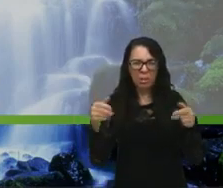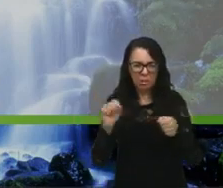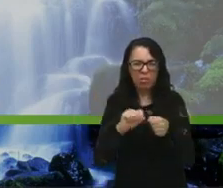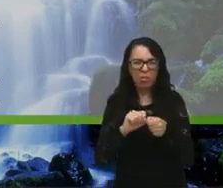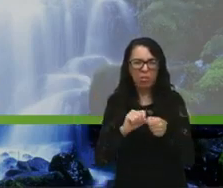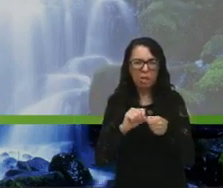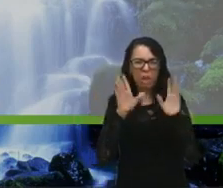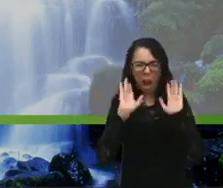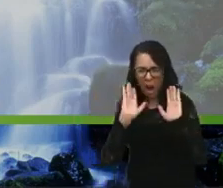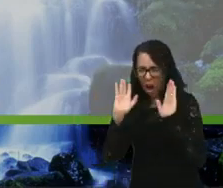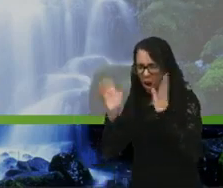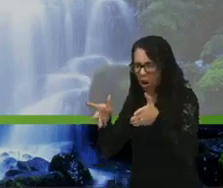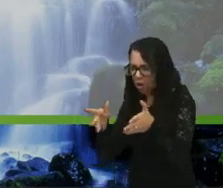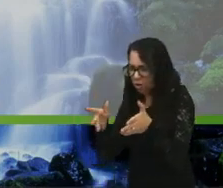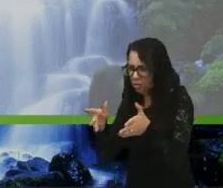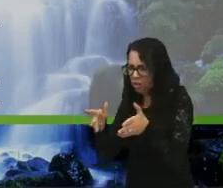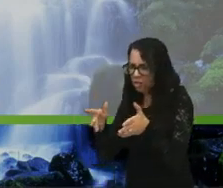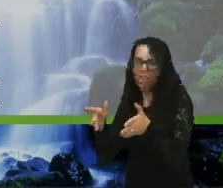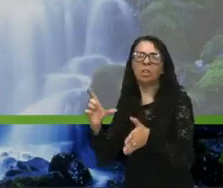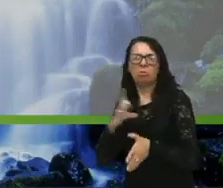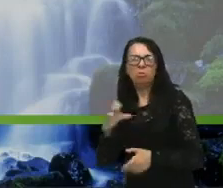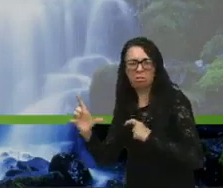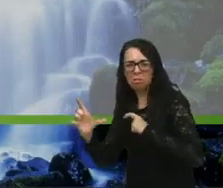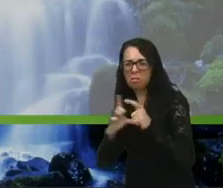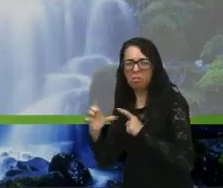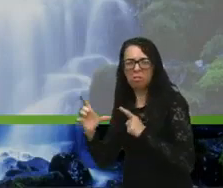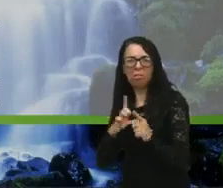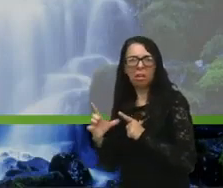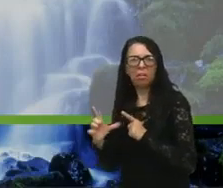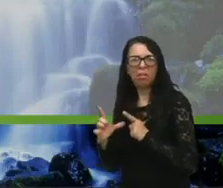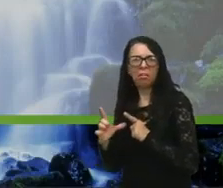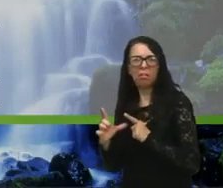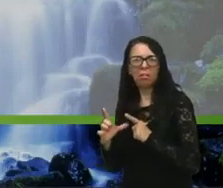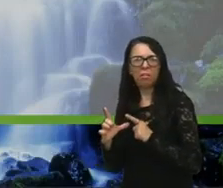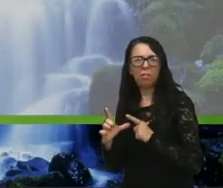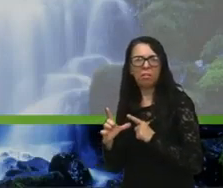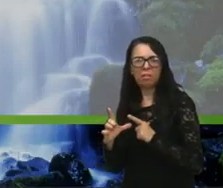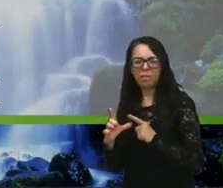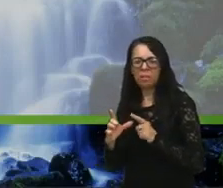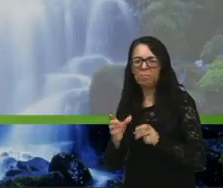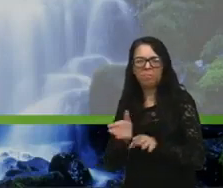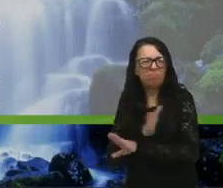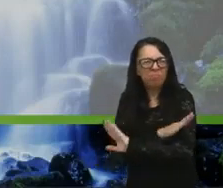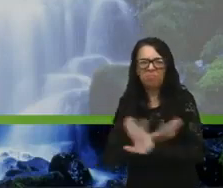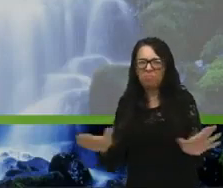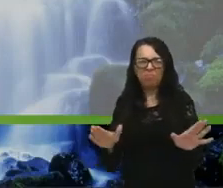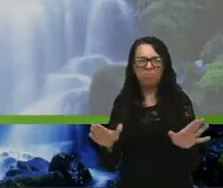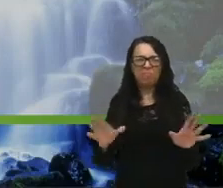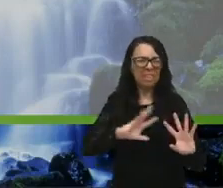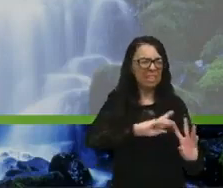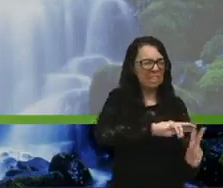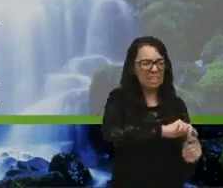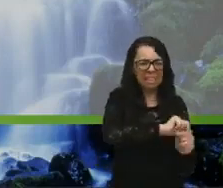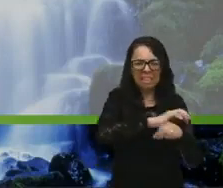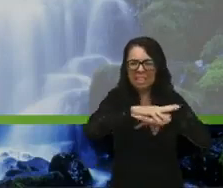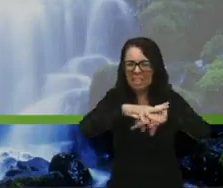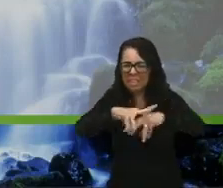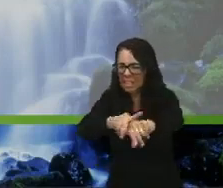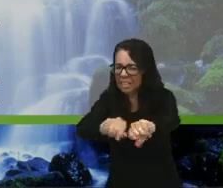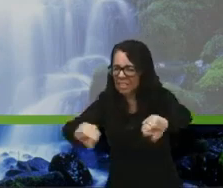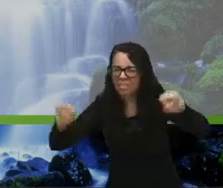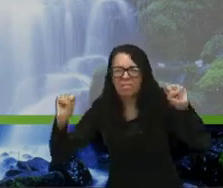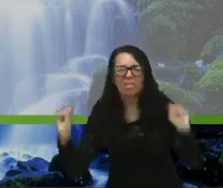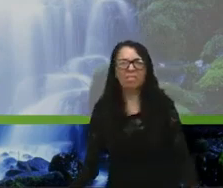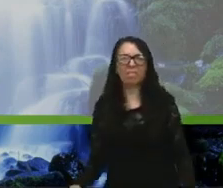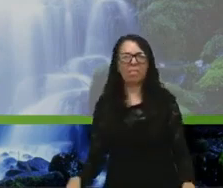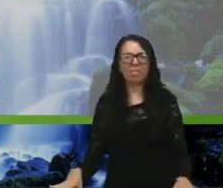mas a ênfase está no quanto a sua vida está cheia do poder do Espírito Santo, o Espírito Santo agindo no